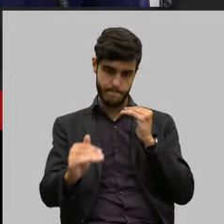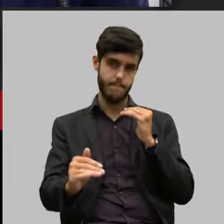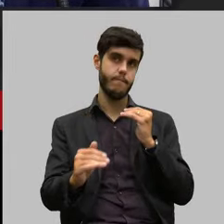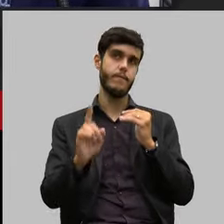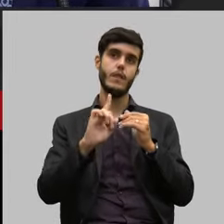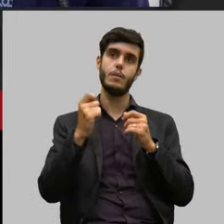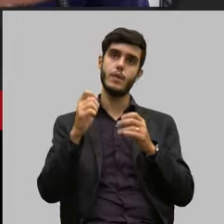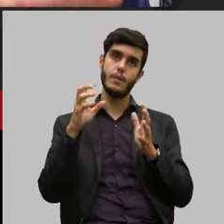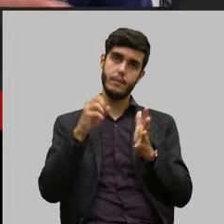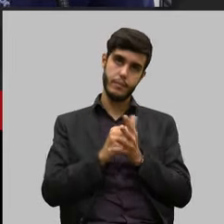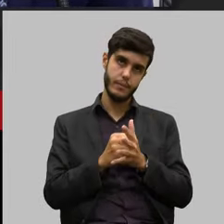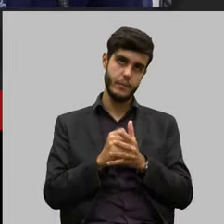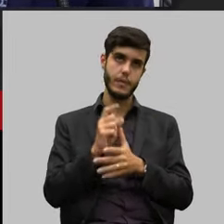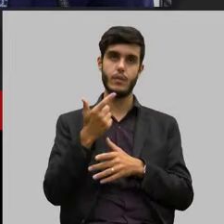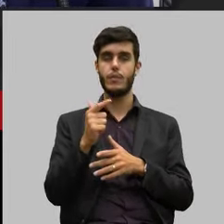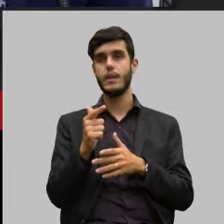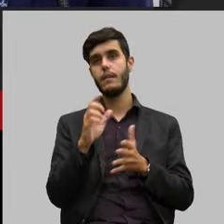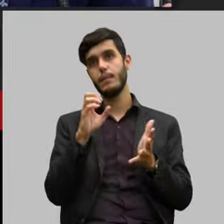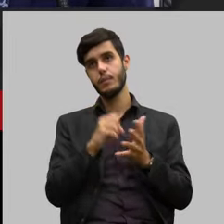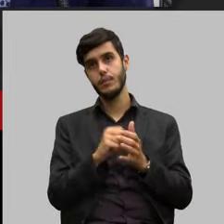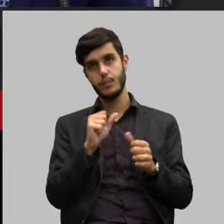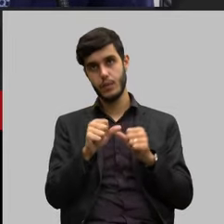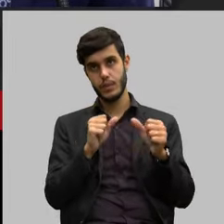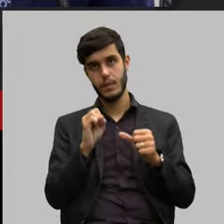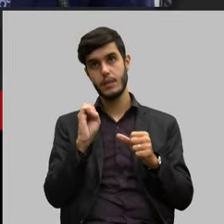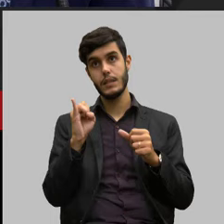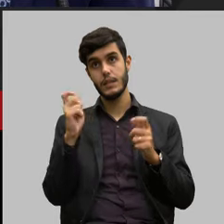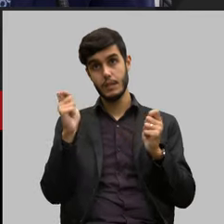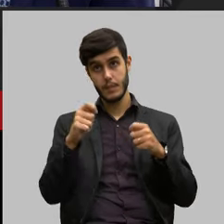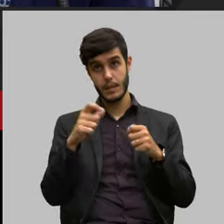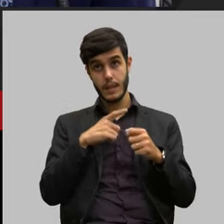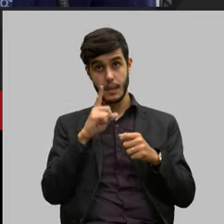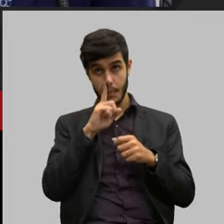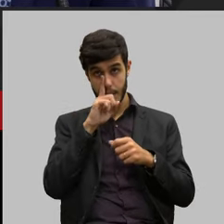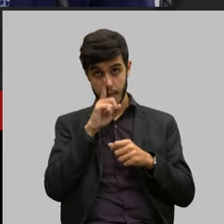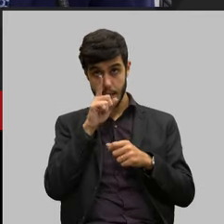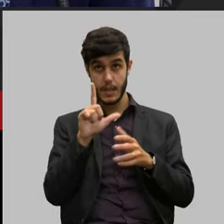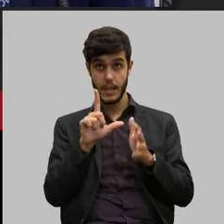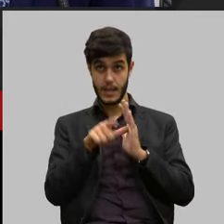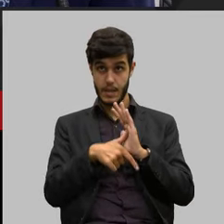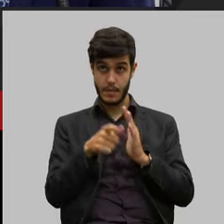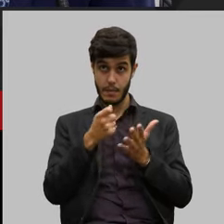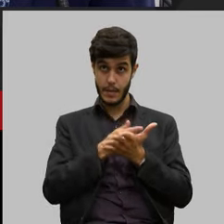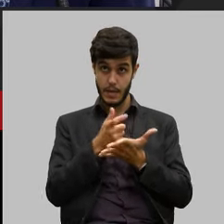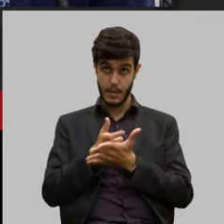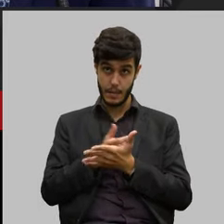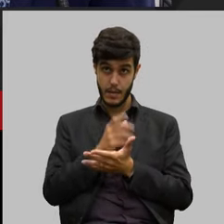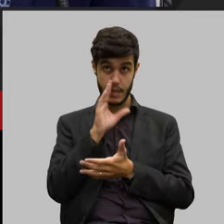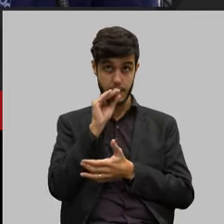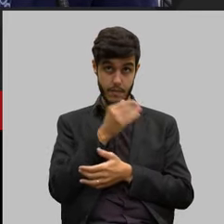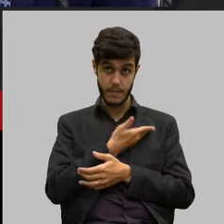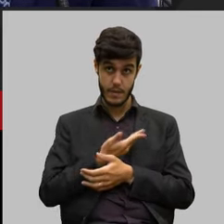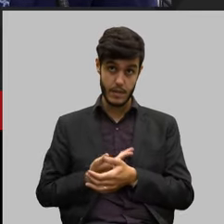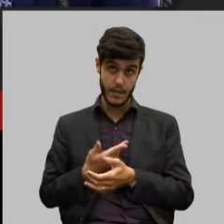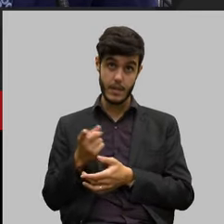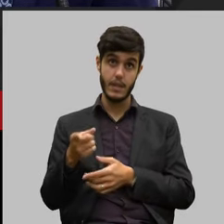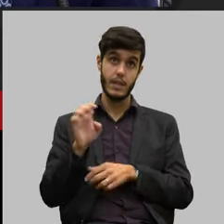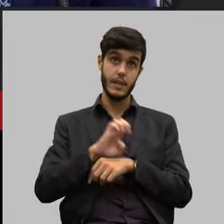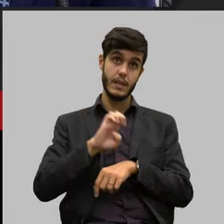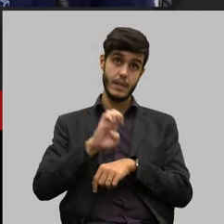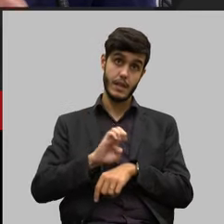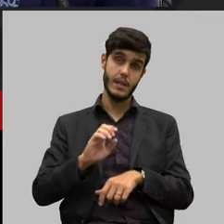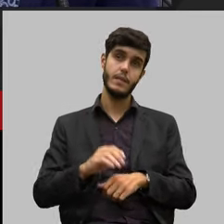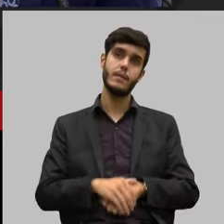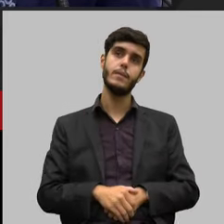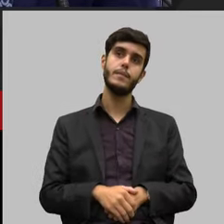que aderir não teve mudança nenhuma Existe algum risco de atraso do pagamento dos Servidores do Estado que caso